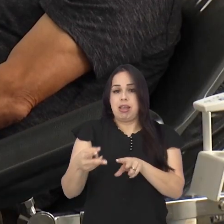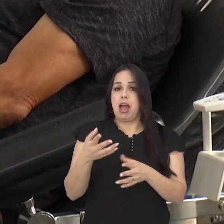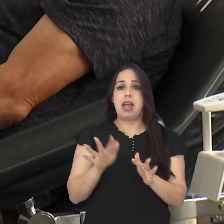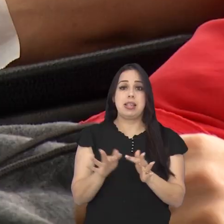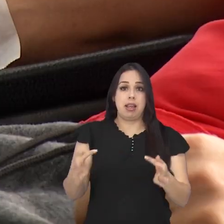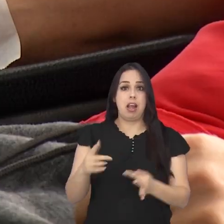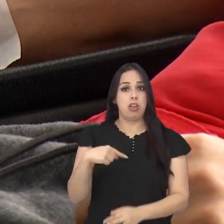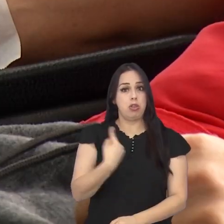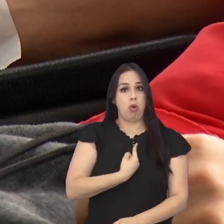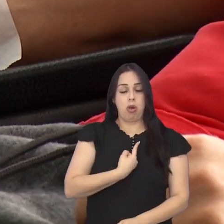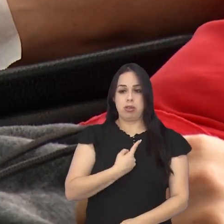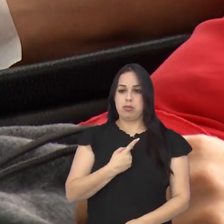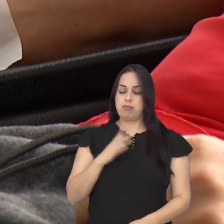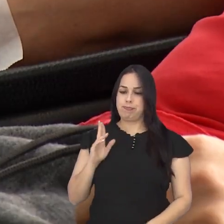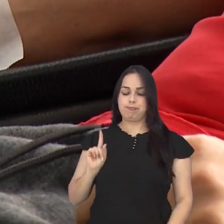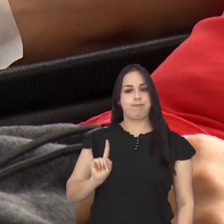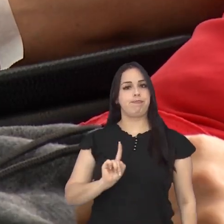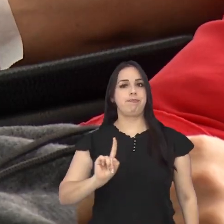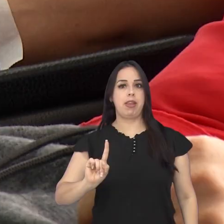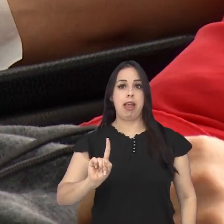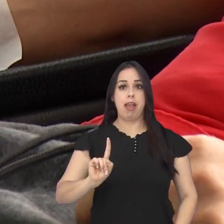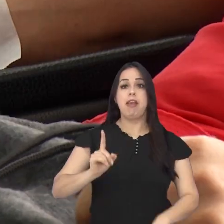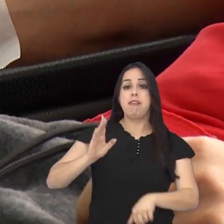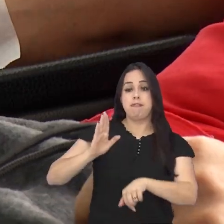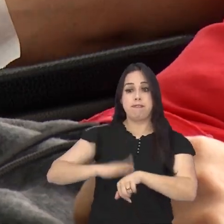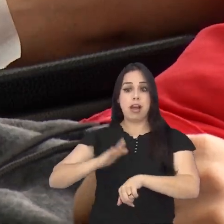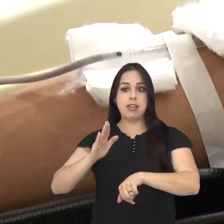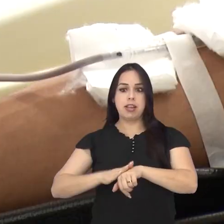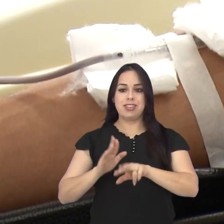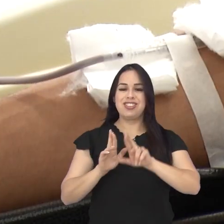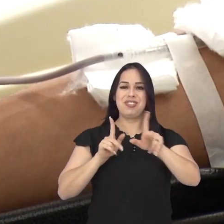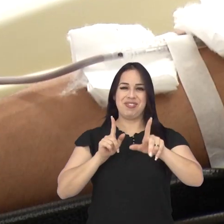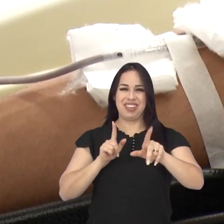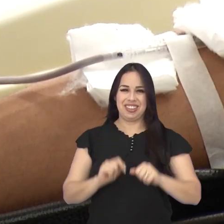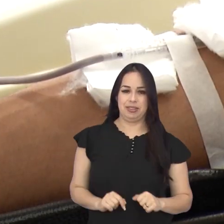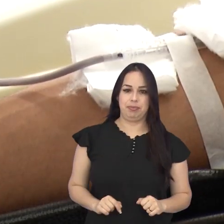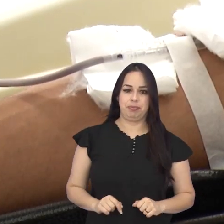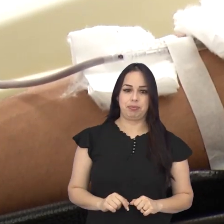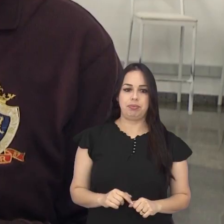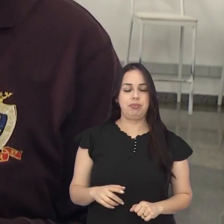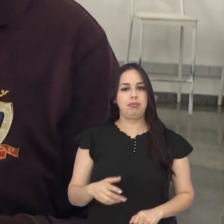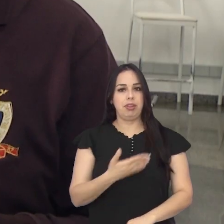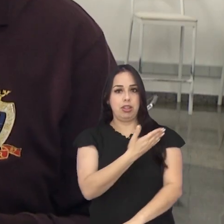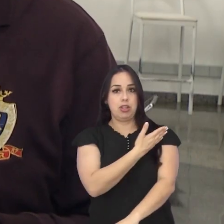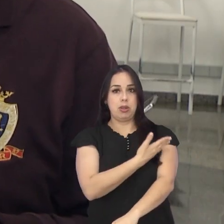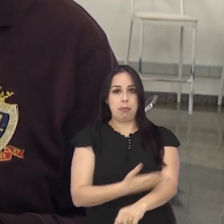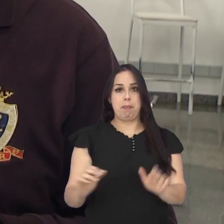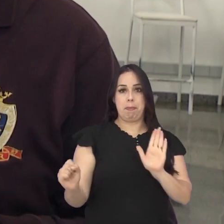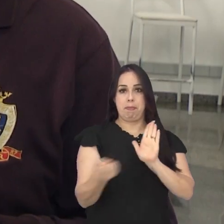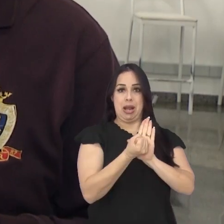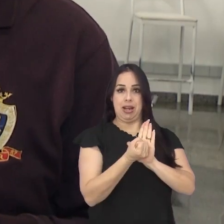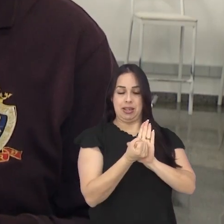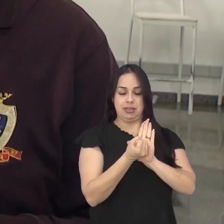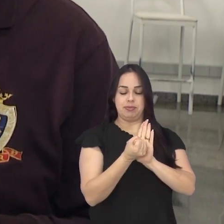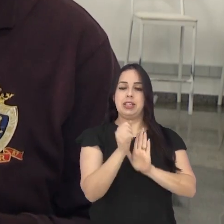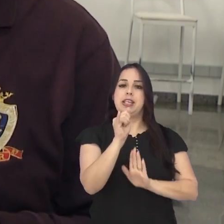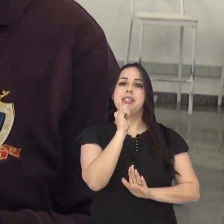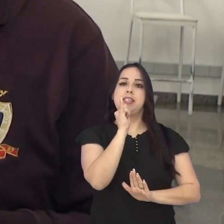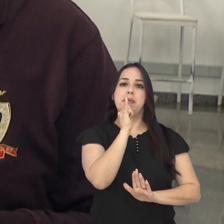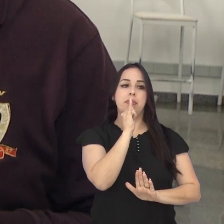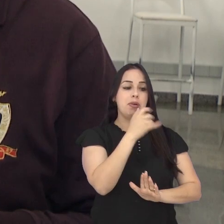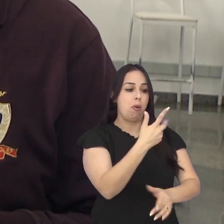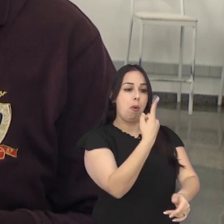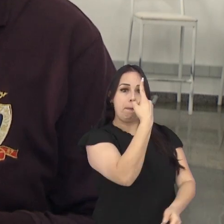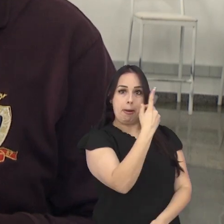é mais simples pois nós mesmos podemos tomar essa iniciativa e fazer a diferença para a gente costuma usar como slogan